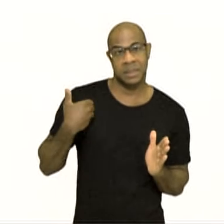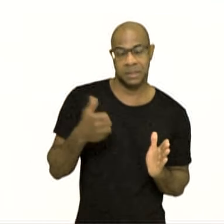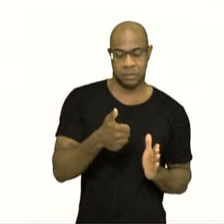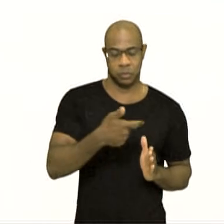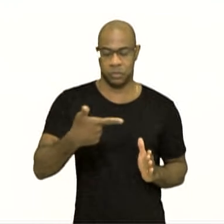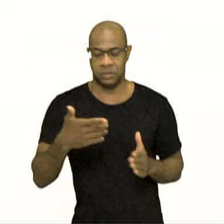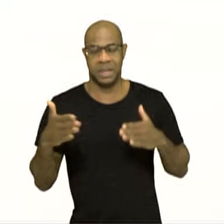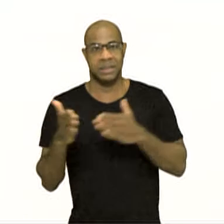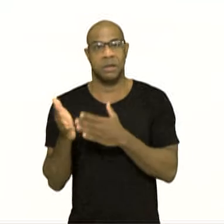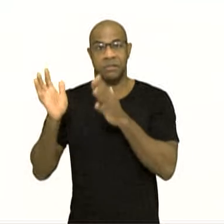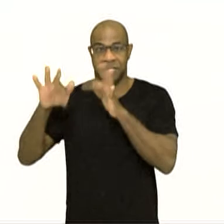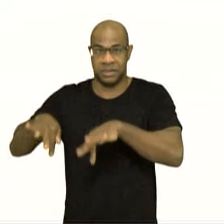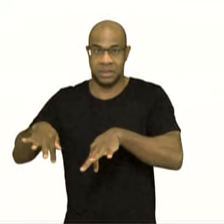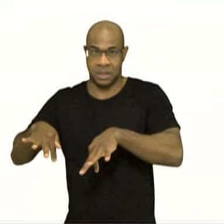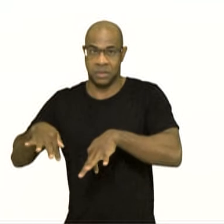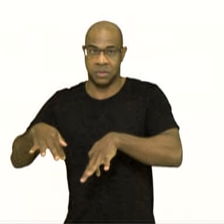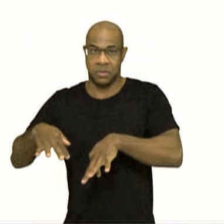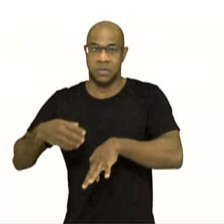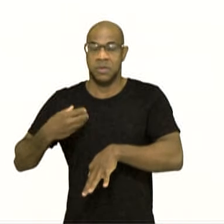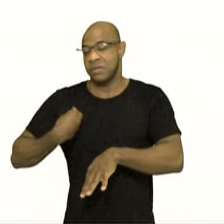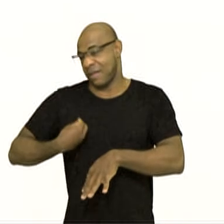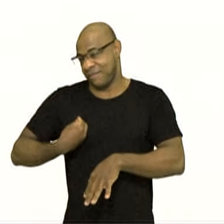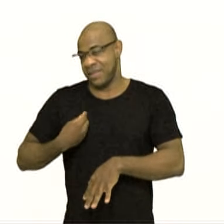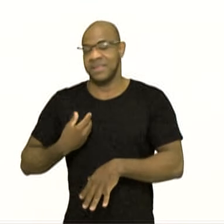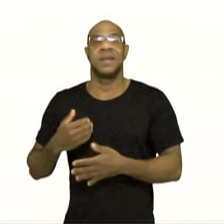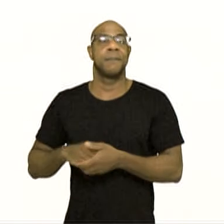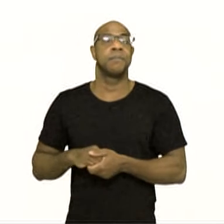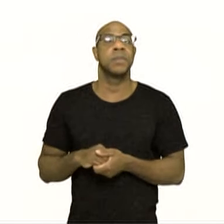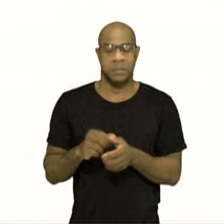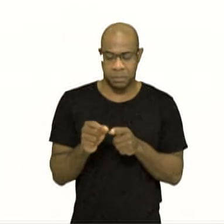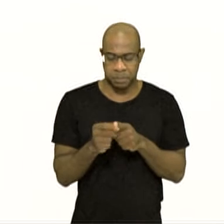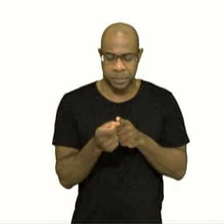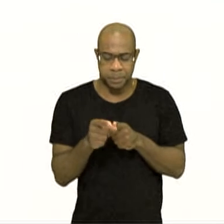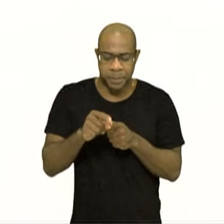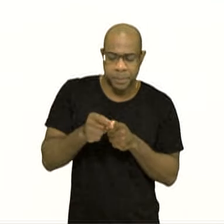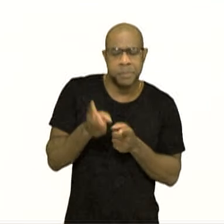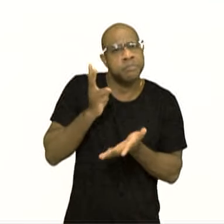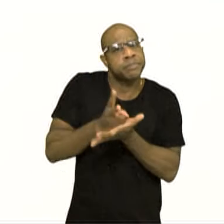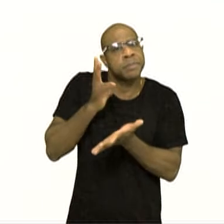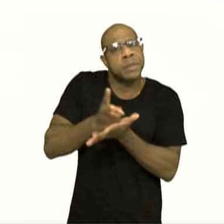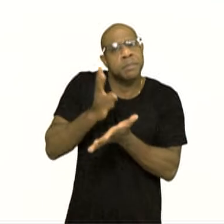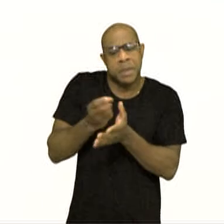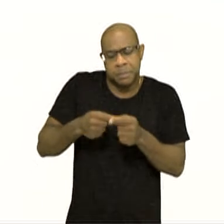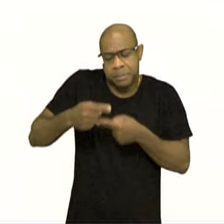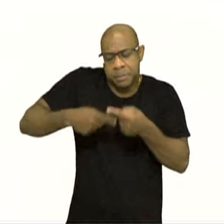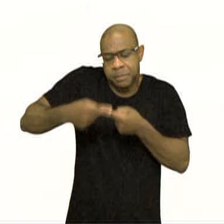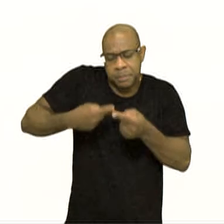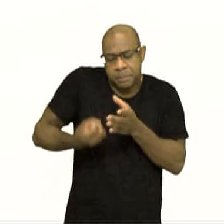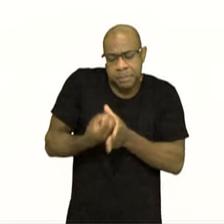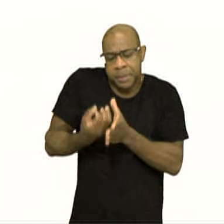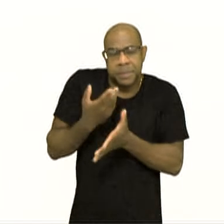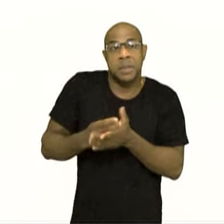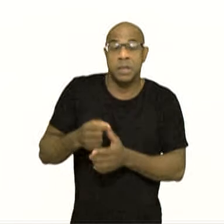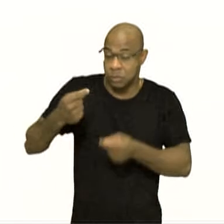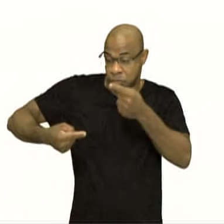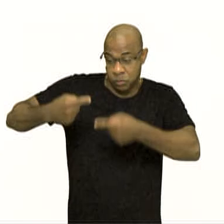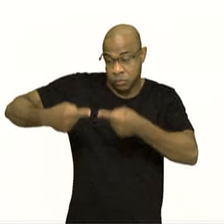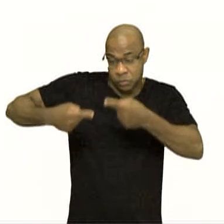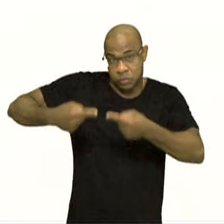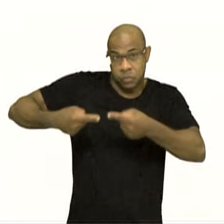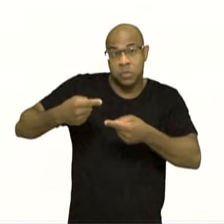da vida, o sistema genital masculino produz gametas constantemente. Discuta